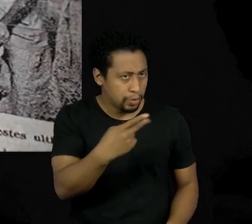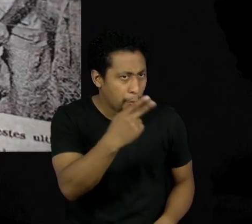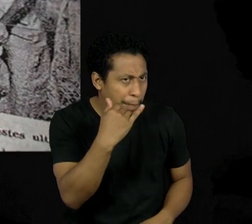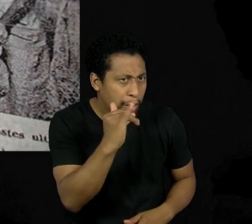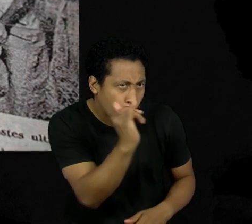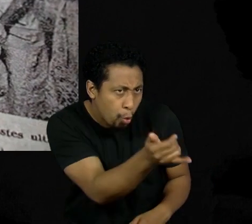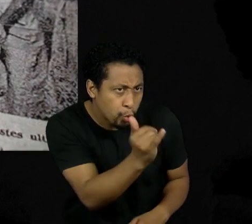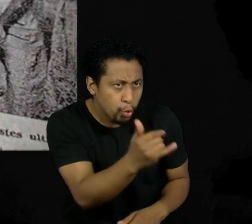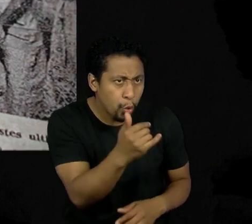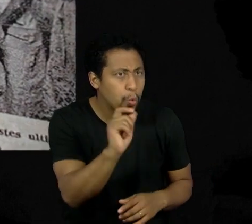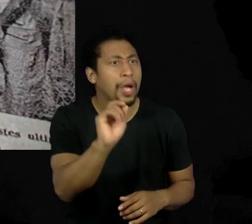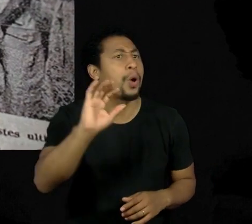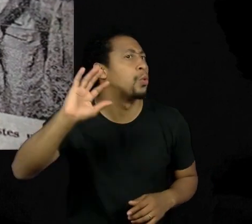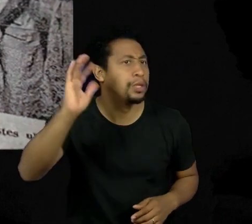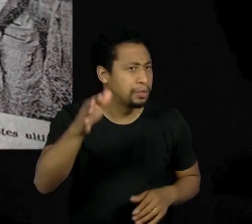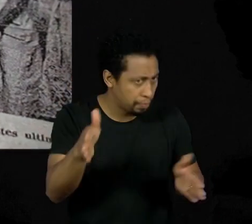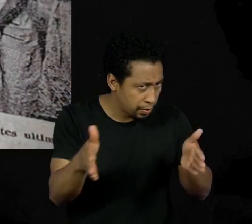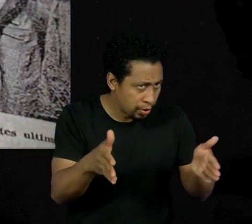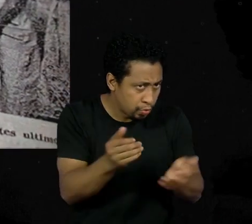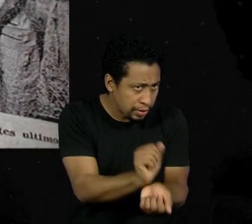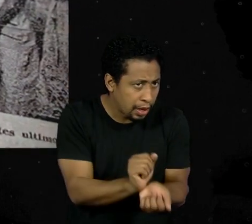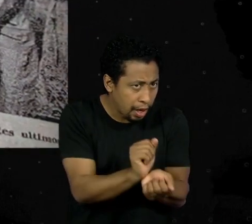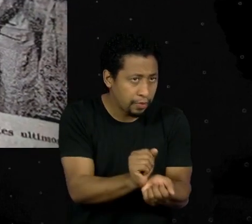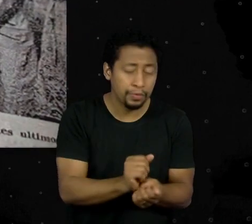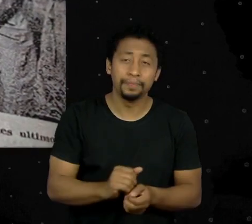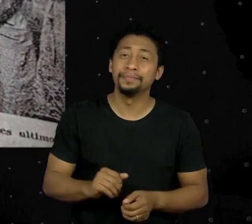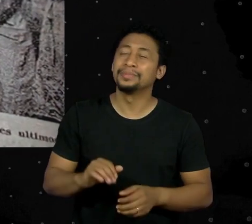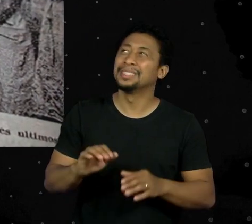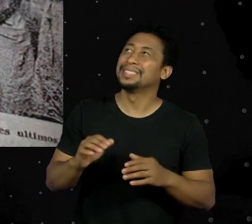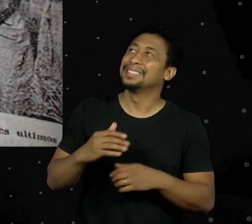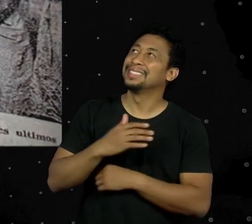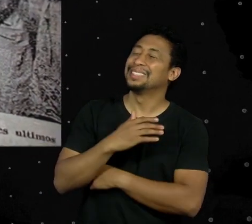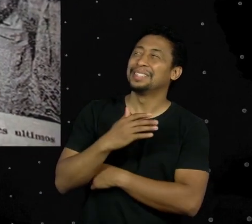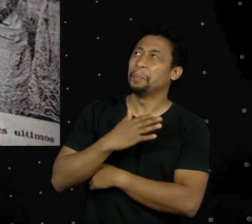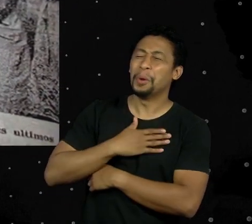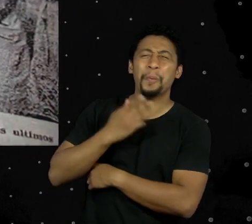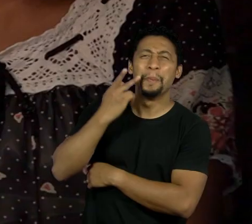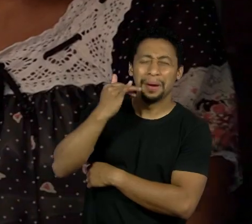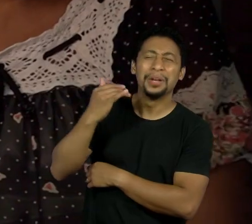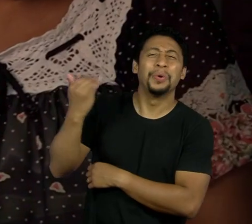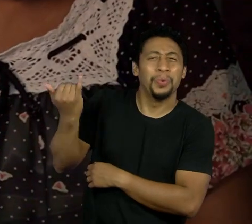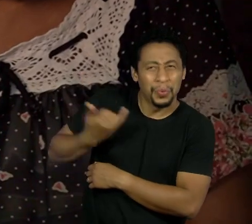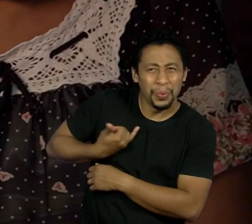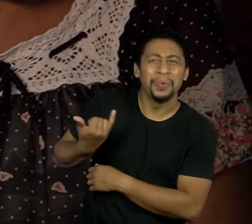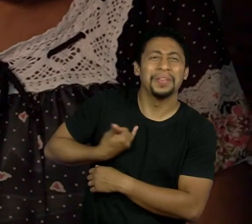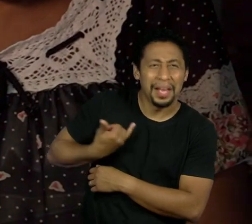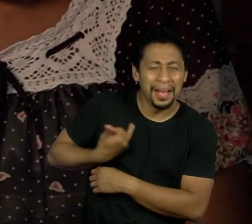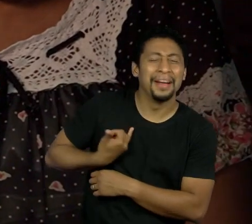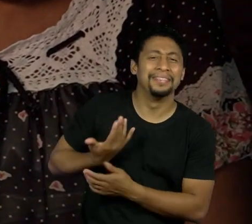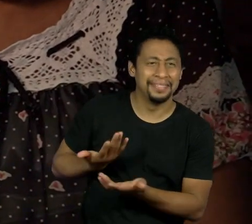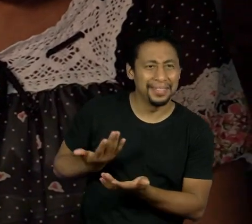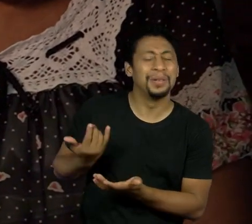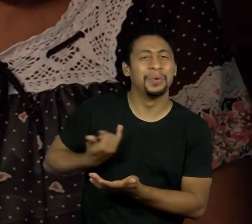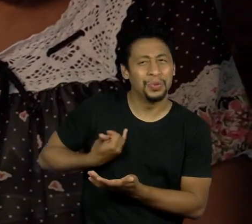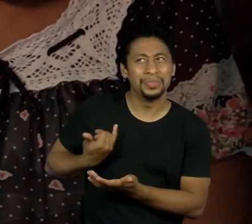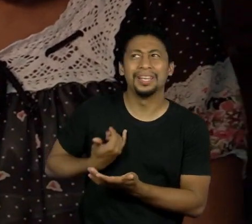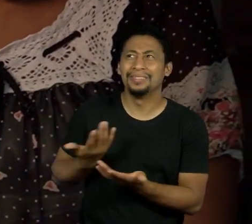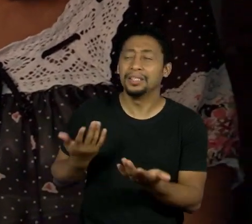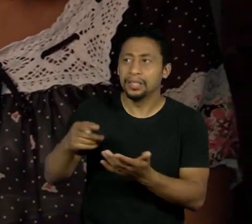Ele gostava muito de tocar violão, obedecia, fazia o serviço direitinho. Ele tinha uma espécie de um